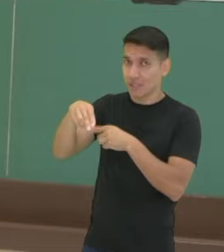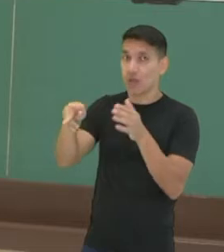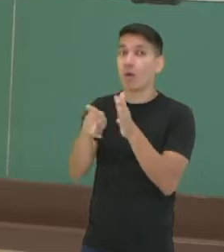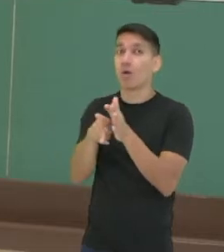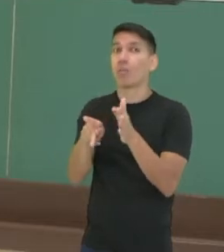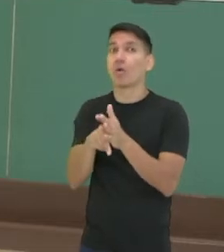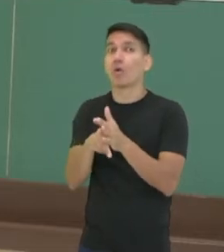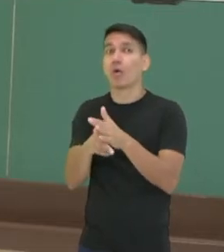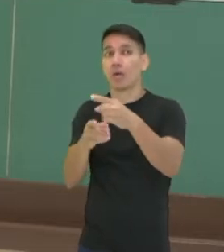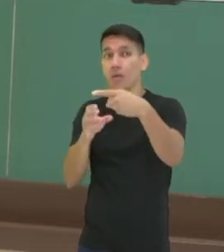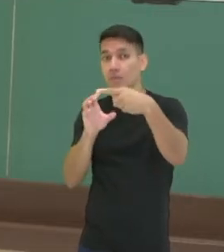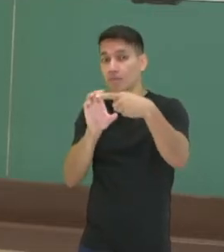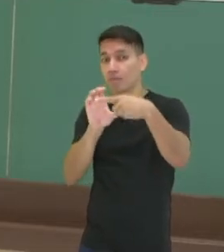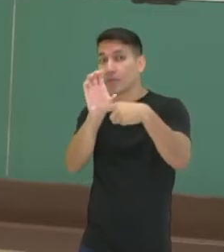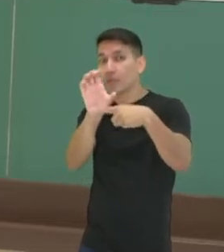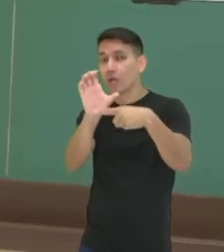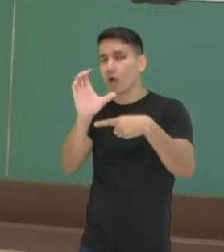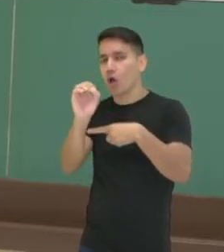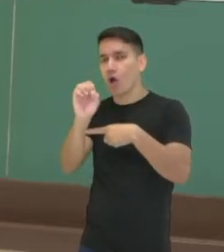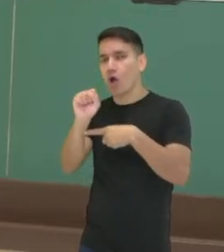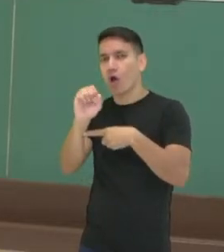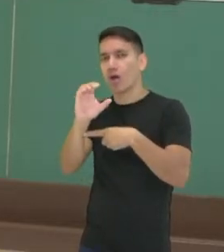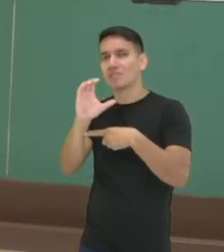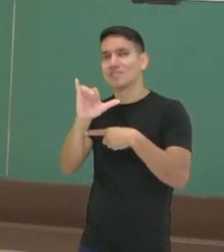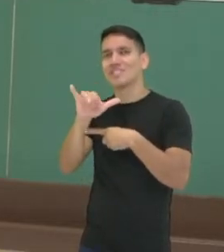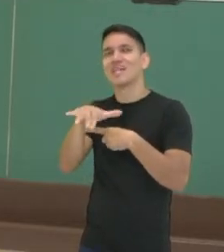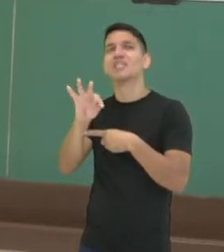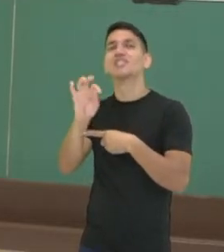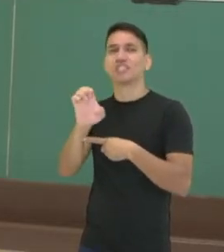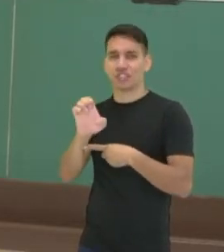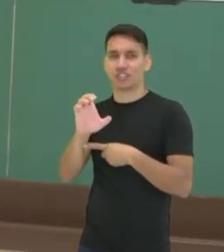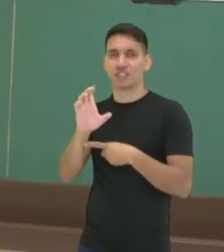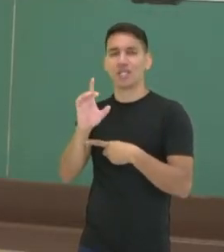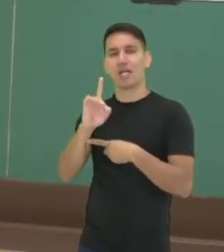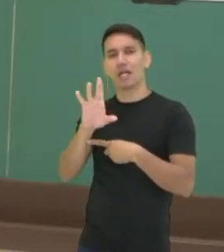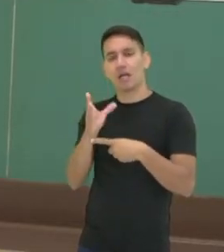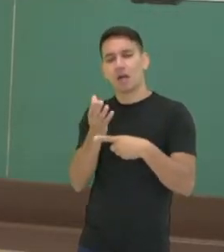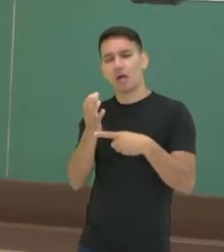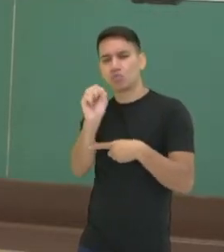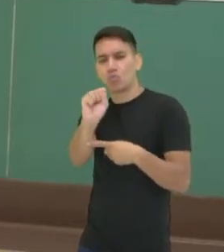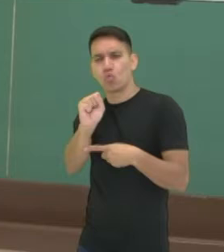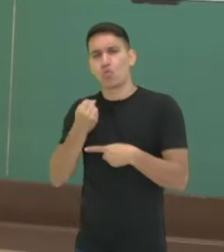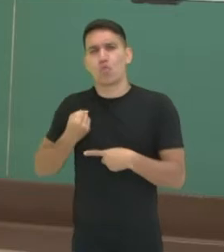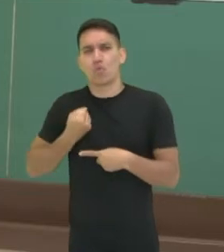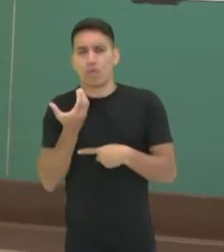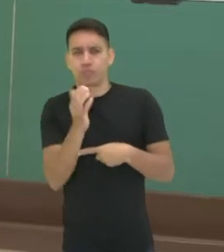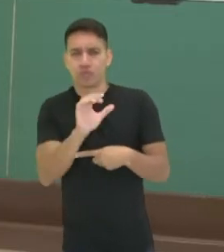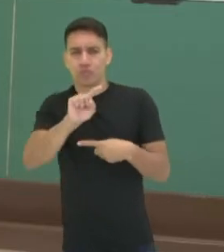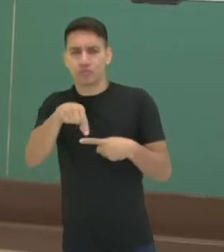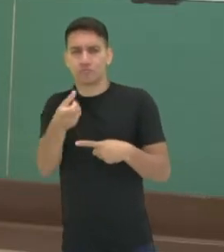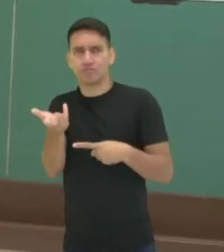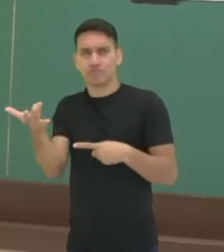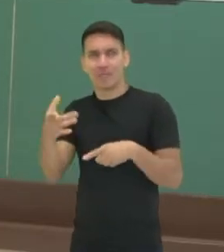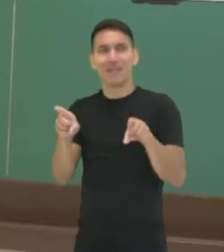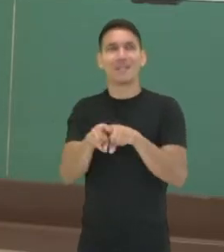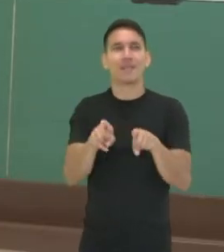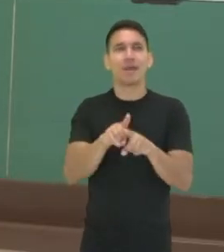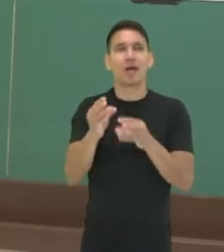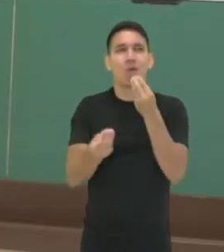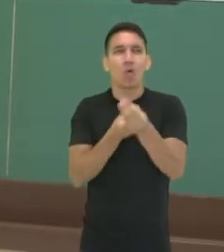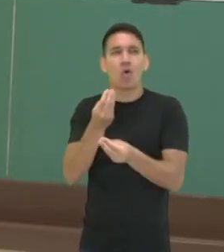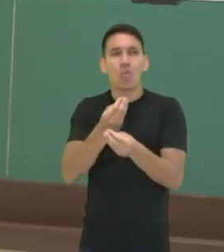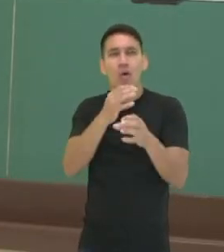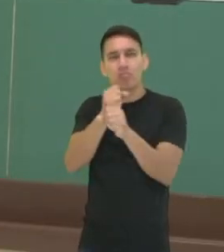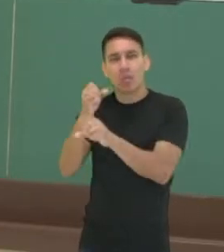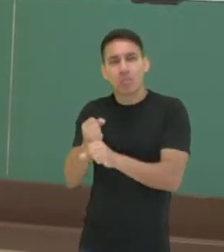decimal. E também calcular a divisão de um número decimal por um número natural. Vamos lá? Vamos se aventurar um pouquinho